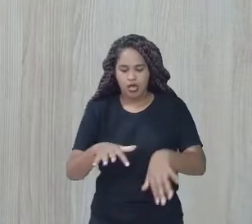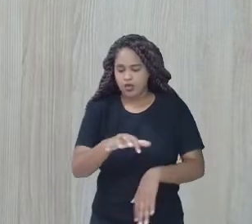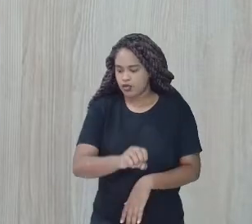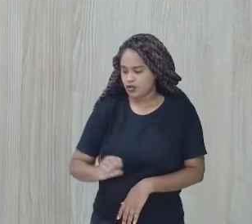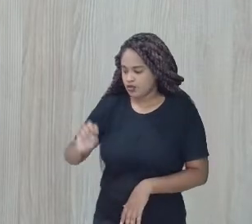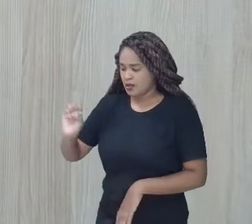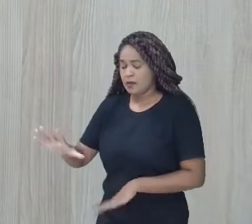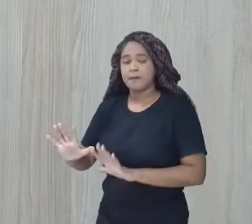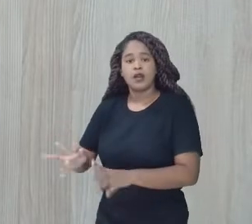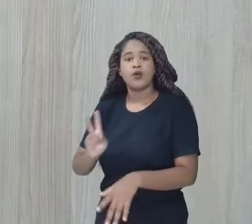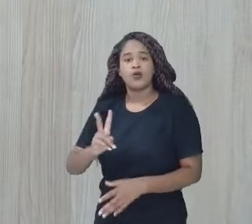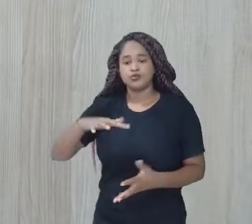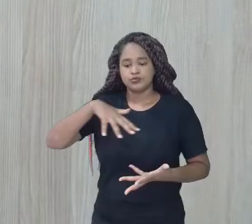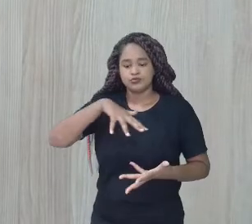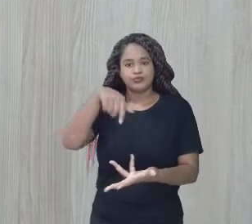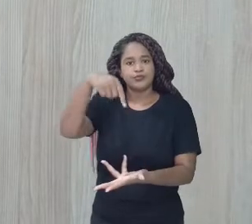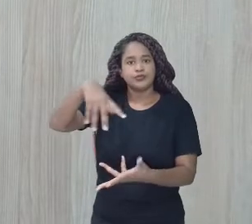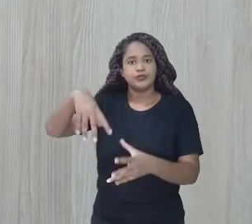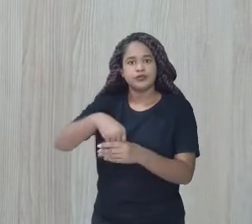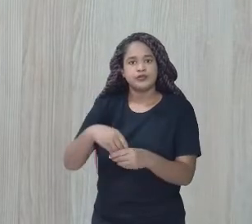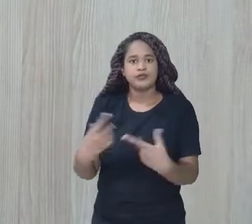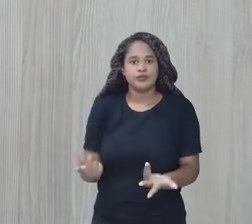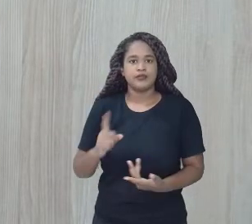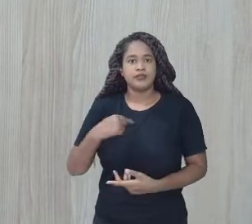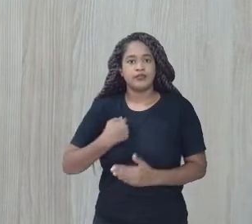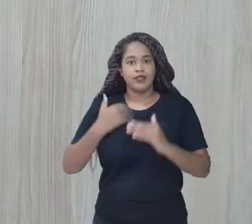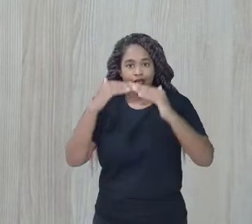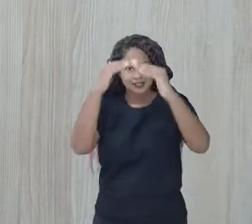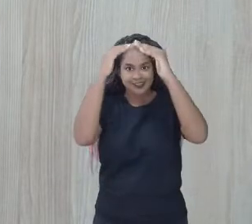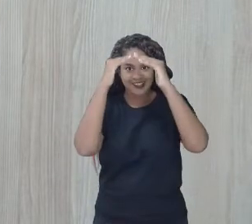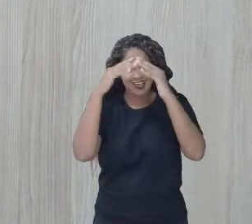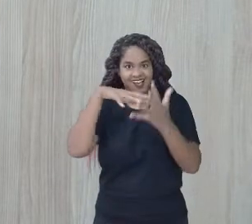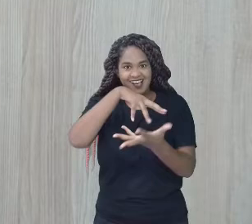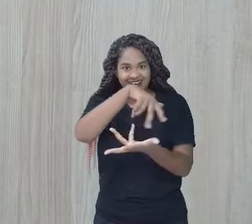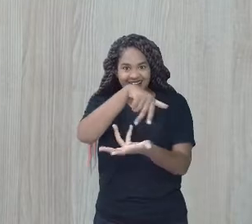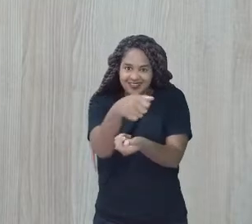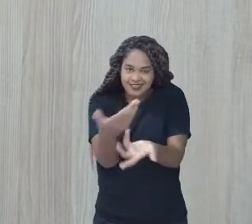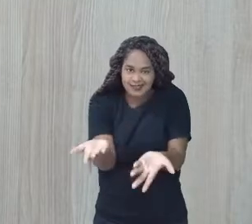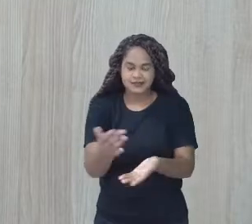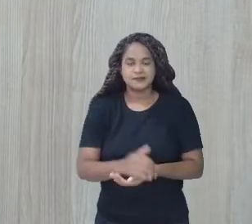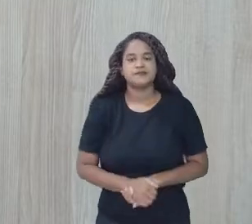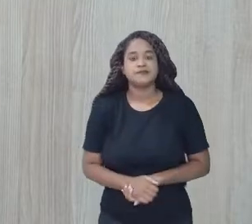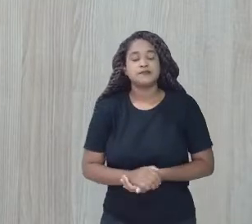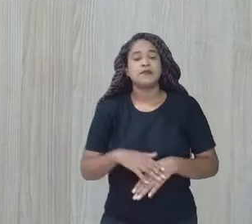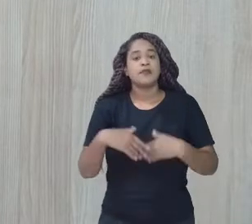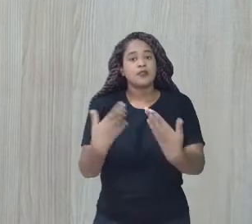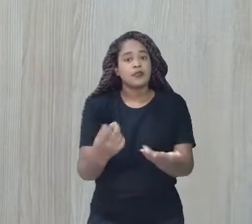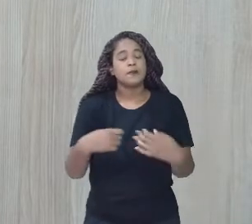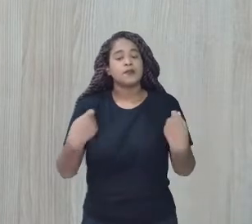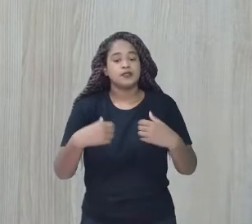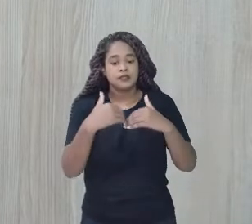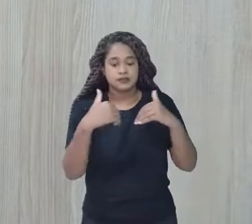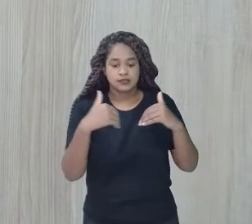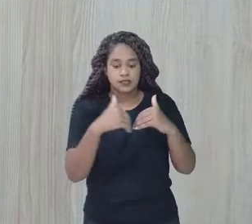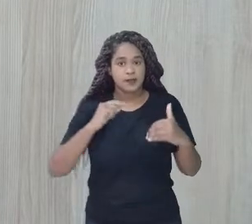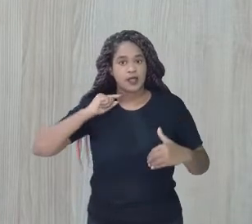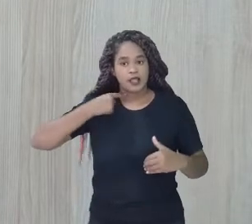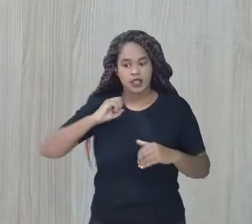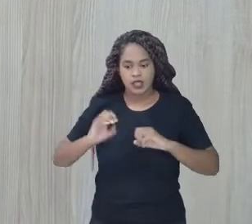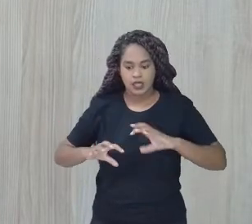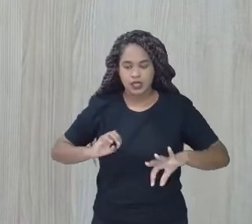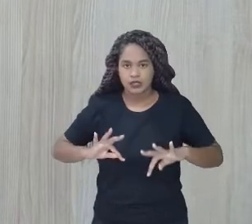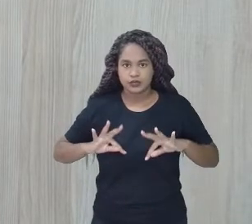nosso planeta Terra, né? Que é a nossa grande moradia. Então, é interessante que a gente separe nosso lixo,